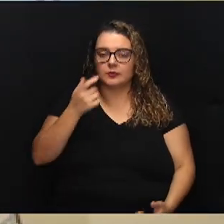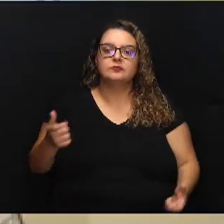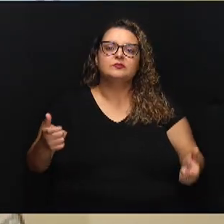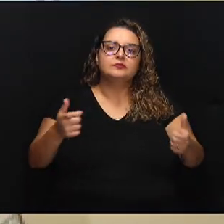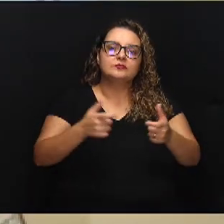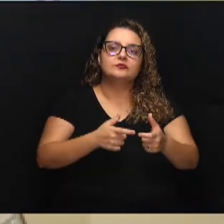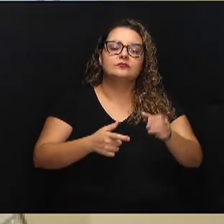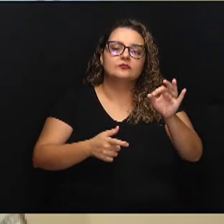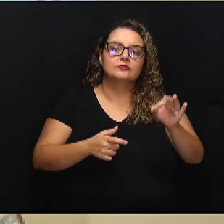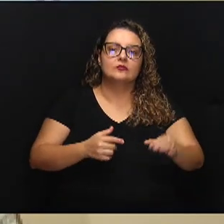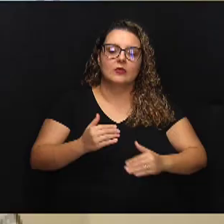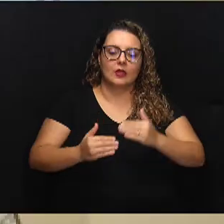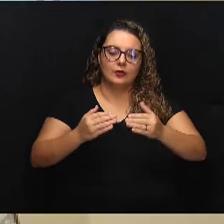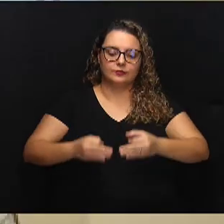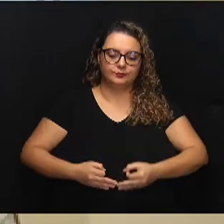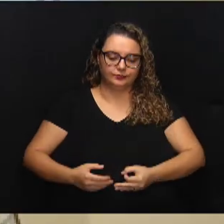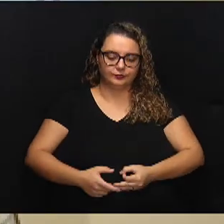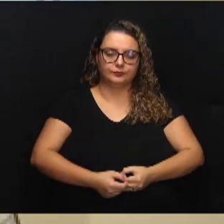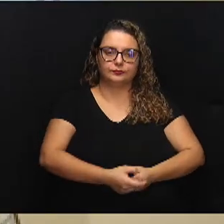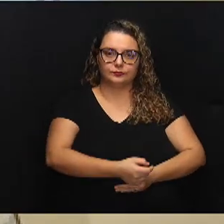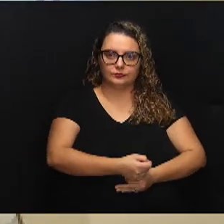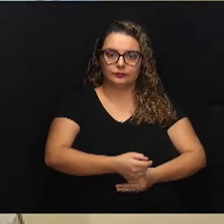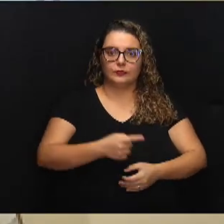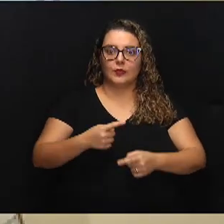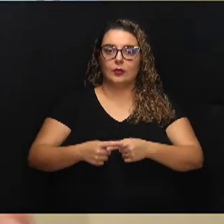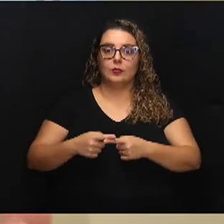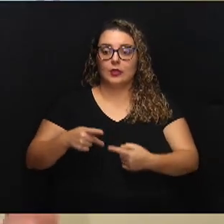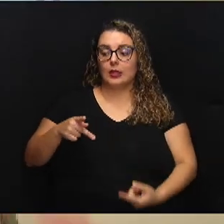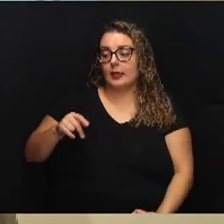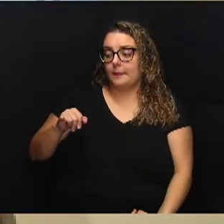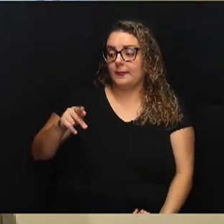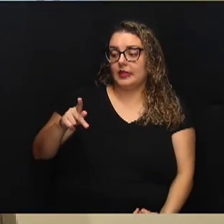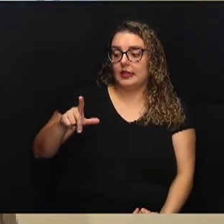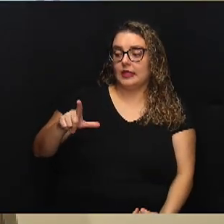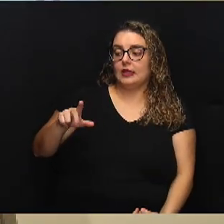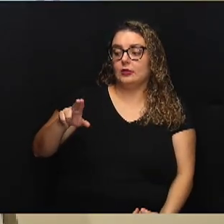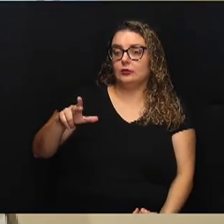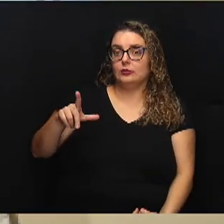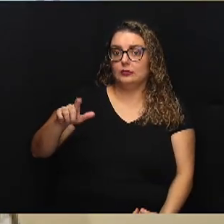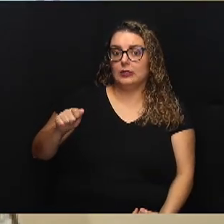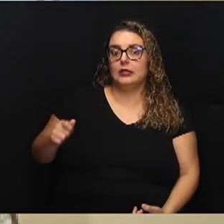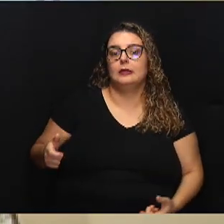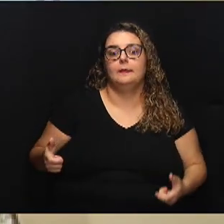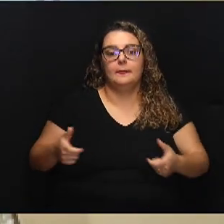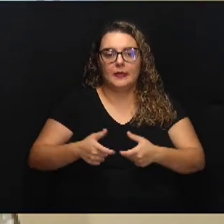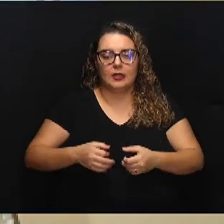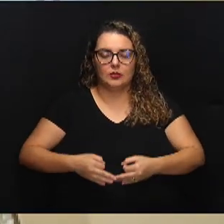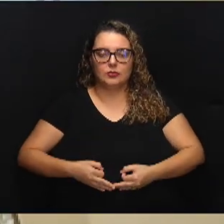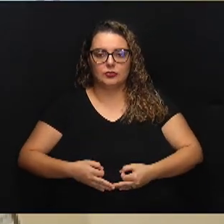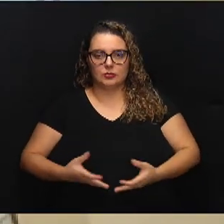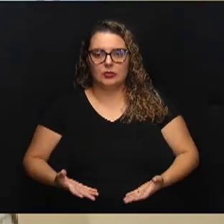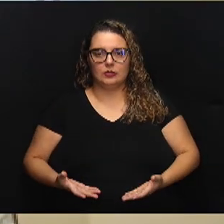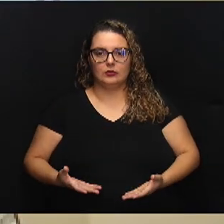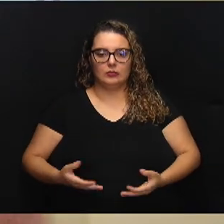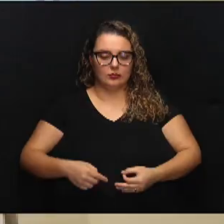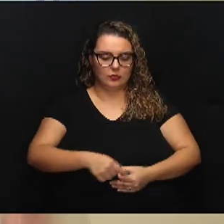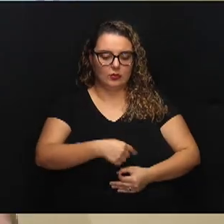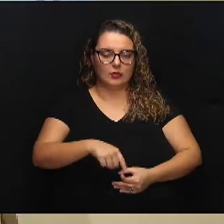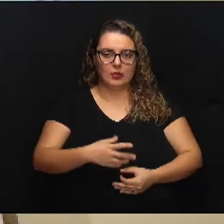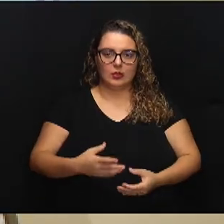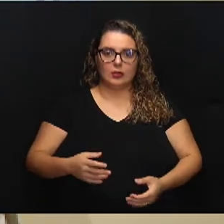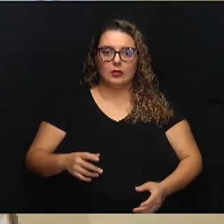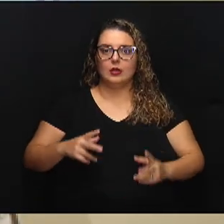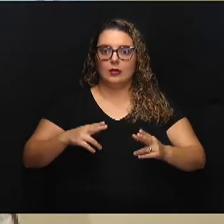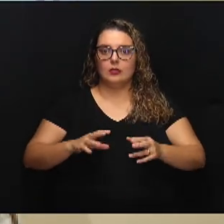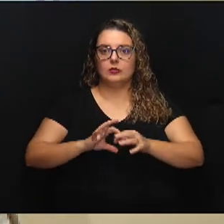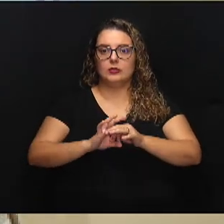desenvolver o câncer de ovário, uma vez que a pílula acaba exigindo menos do ovário. Quando a gente faz uso da pílula anticoncepcional, é como se eu